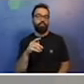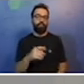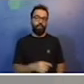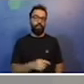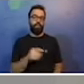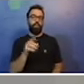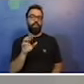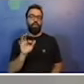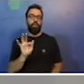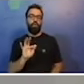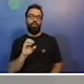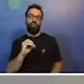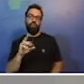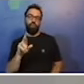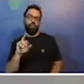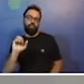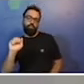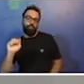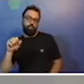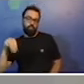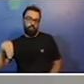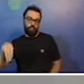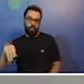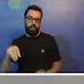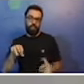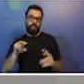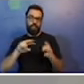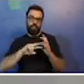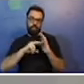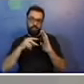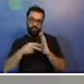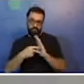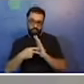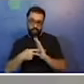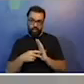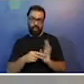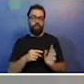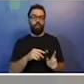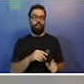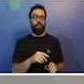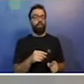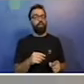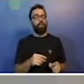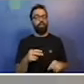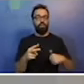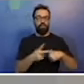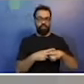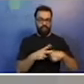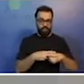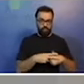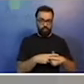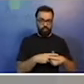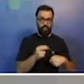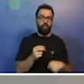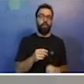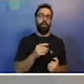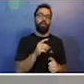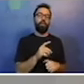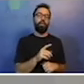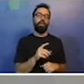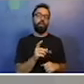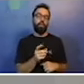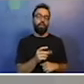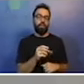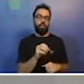verbo ser, ok? E isto, olha o outro exemplo. Isto são indícios de riqueza.